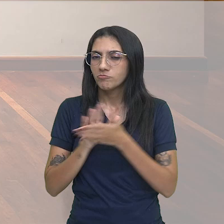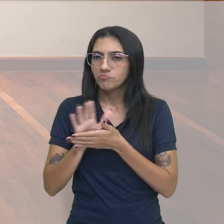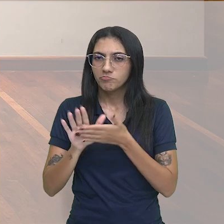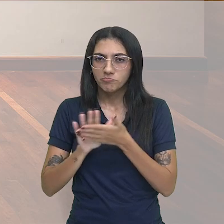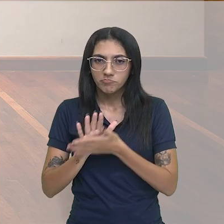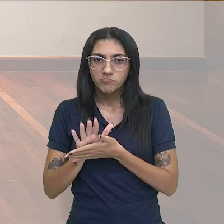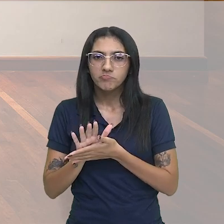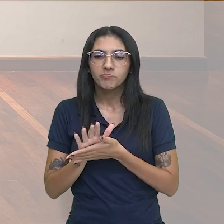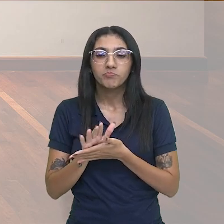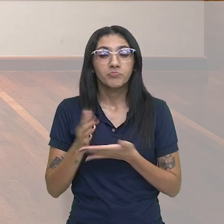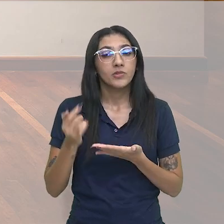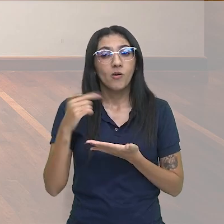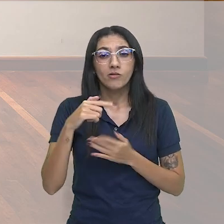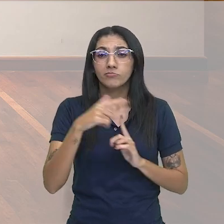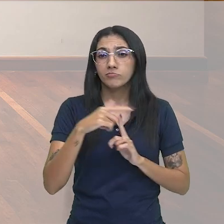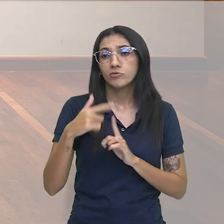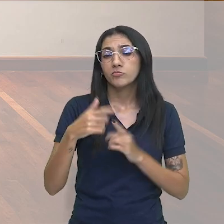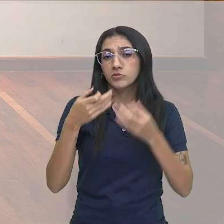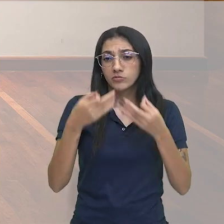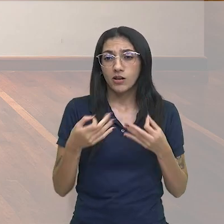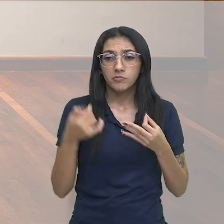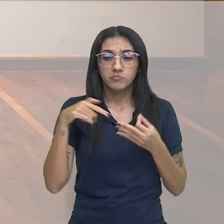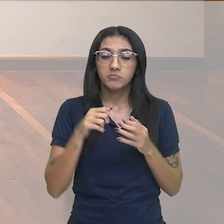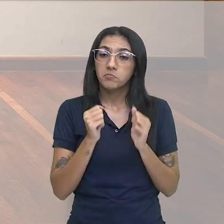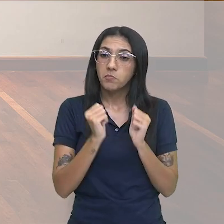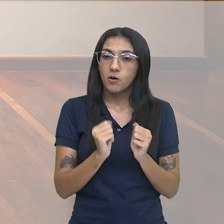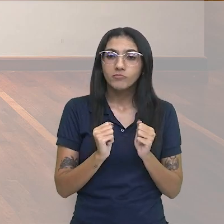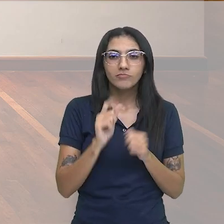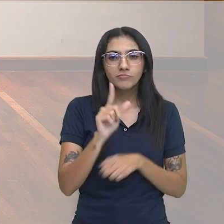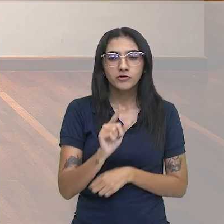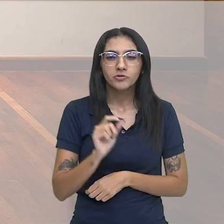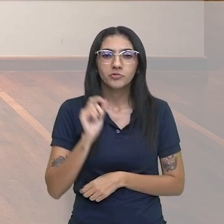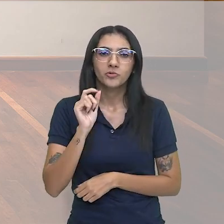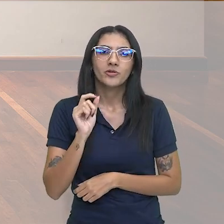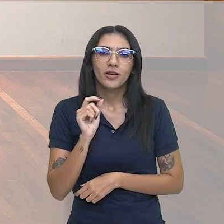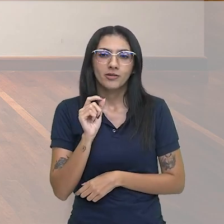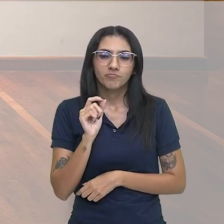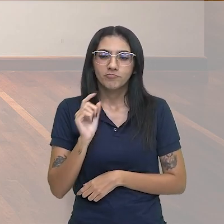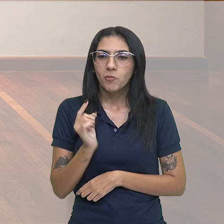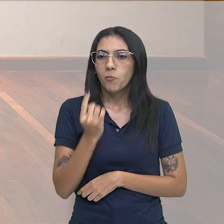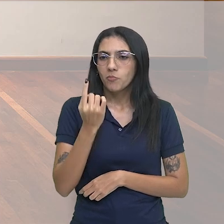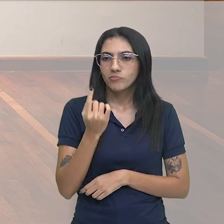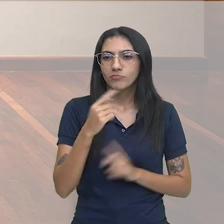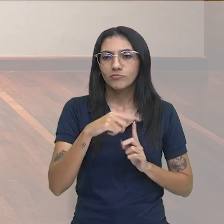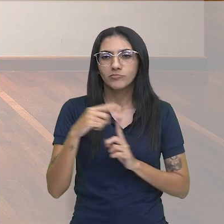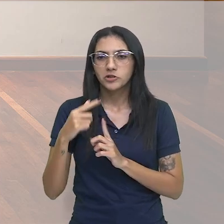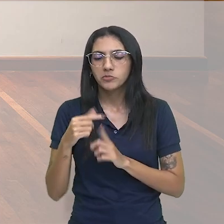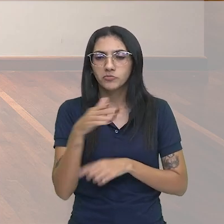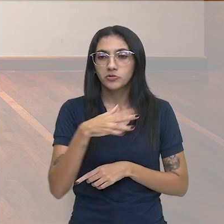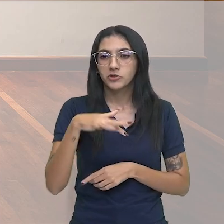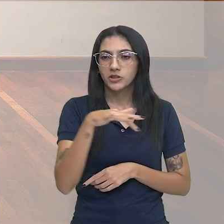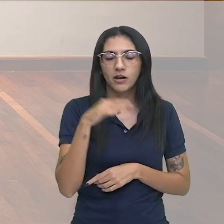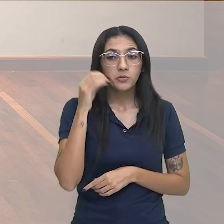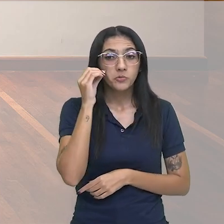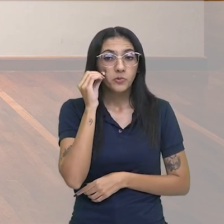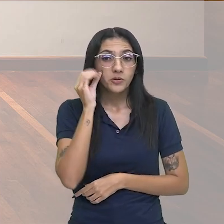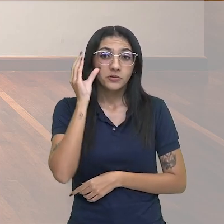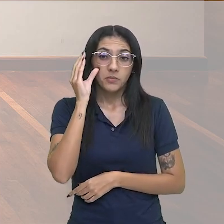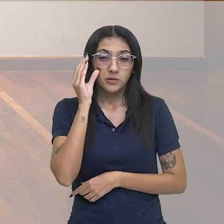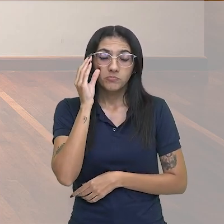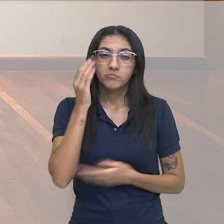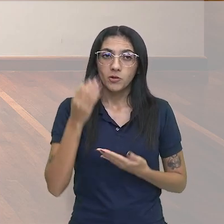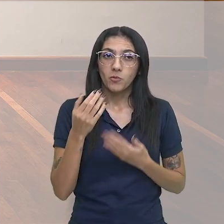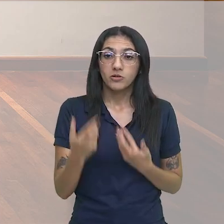Então, esse é um tipo ideal. Você pode escolher, né, eleger um tipo ideal. Então, o pesquisador vai eleger um